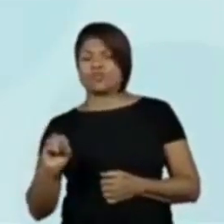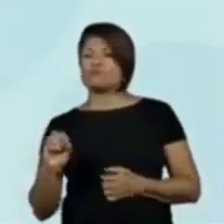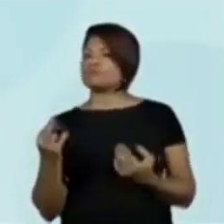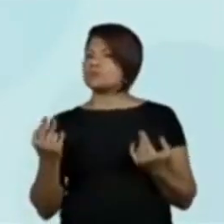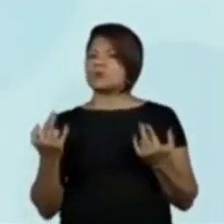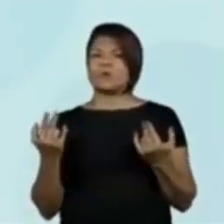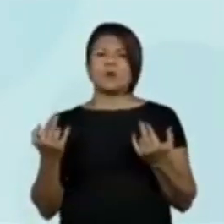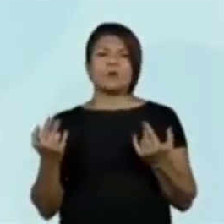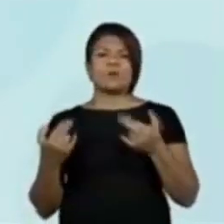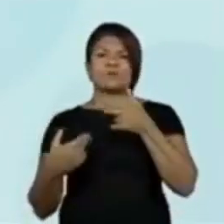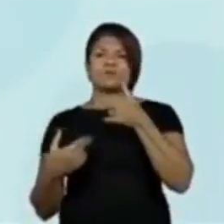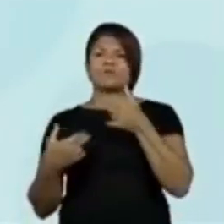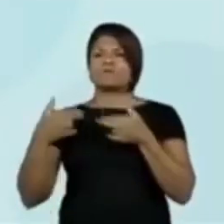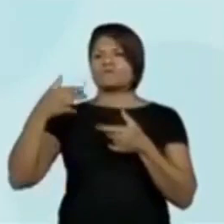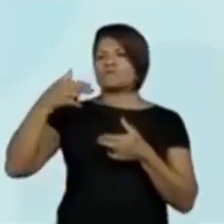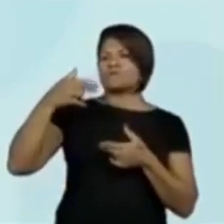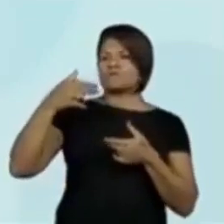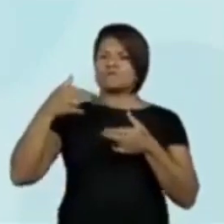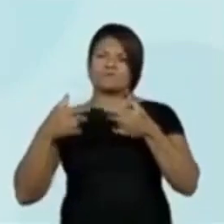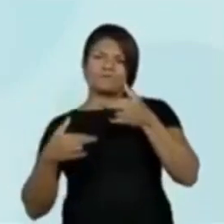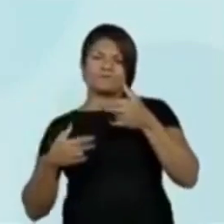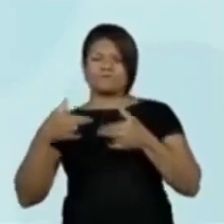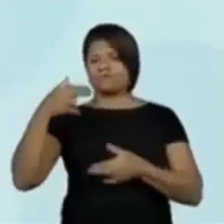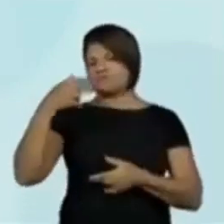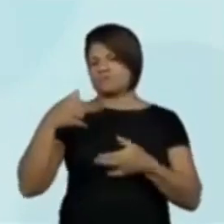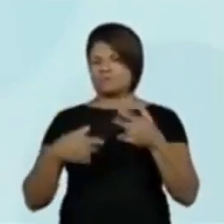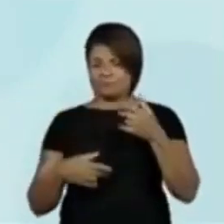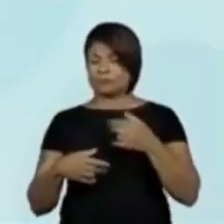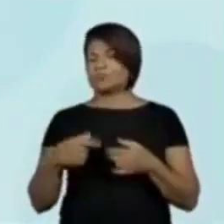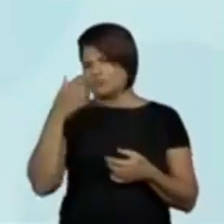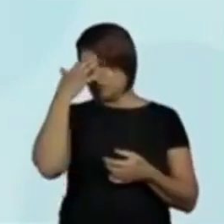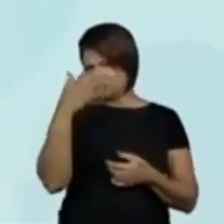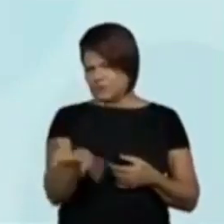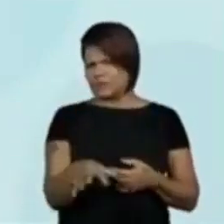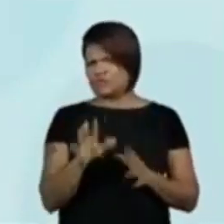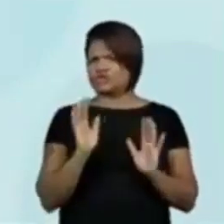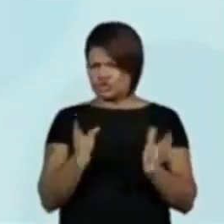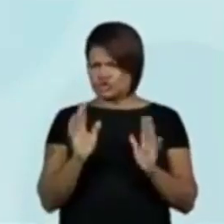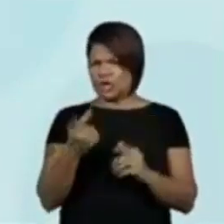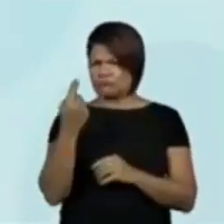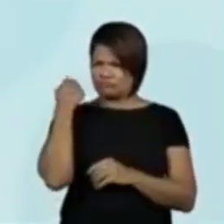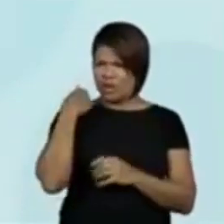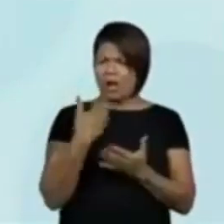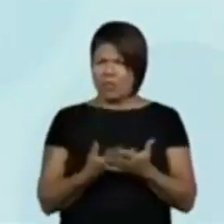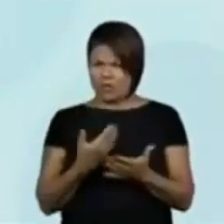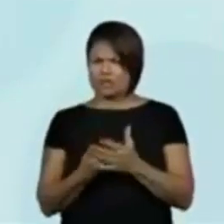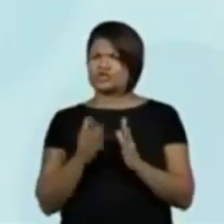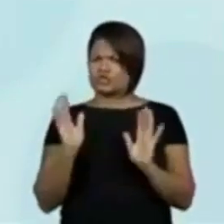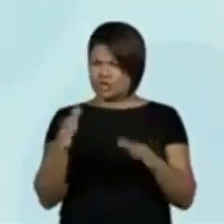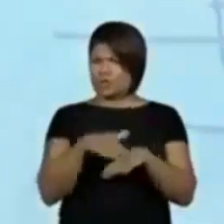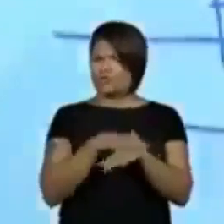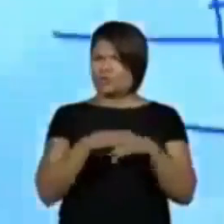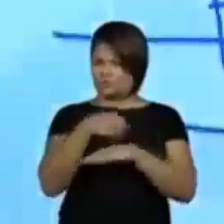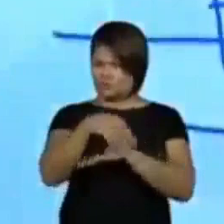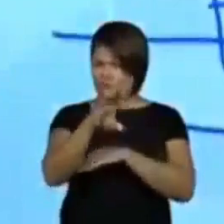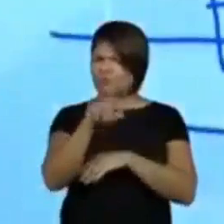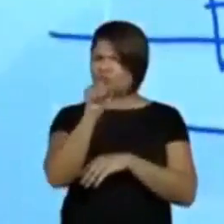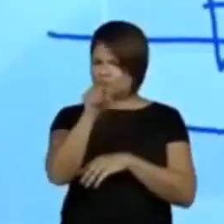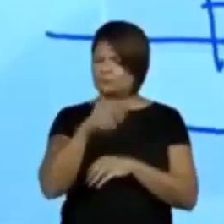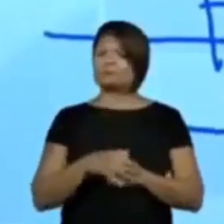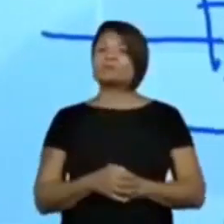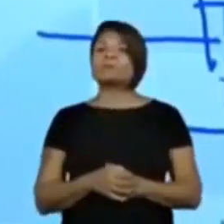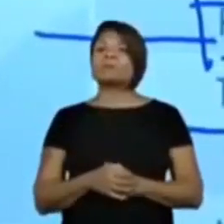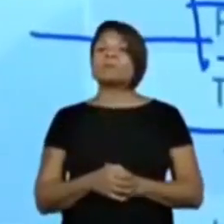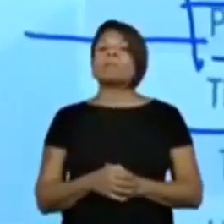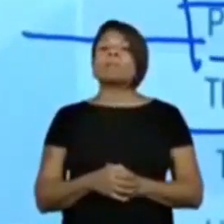Que é o argentinossauro. Nós falamos no Você Sabia sobre ele. Olha lá, mais 14.